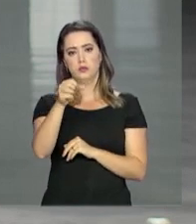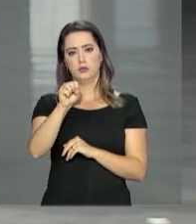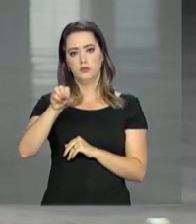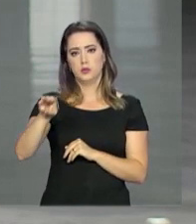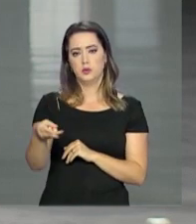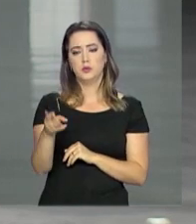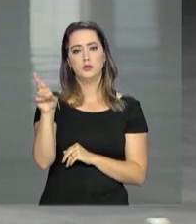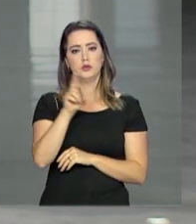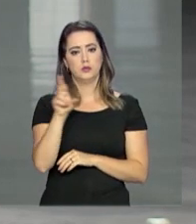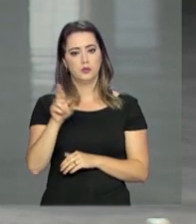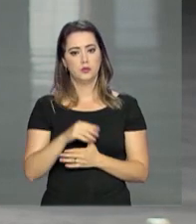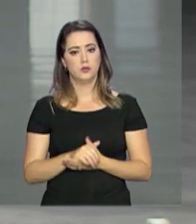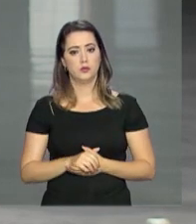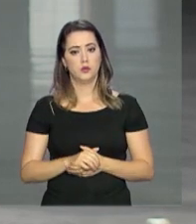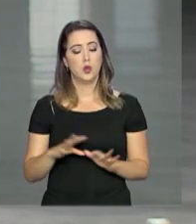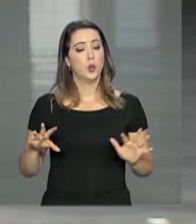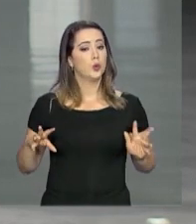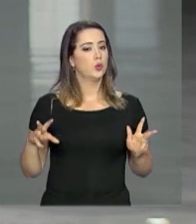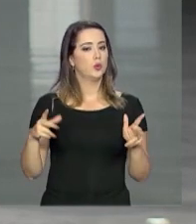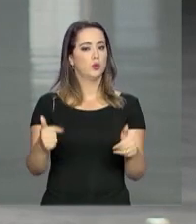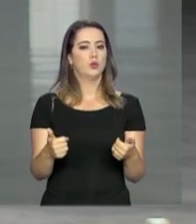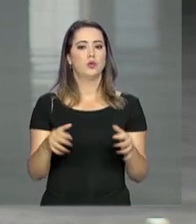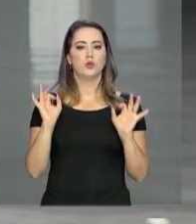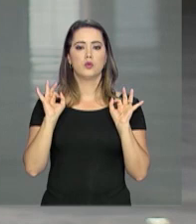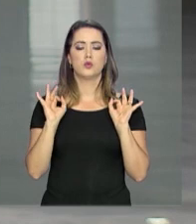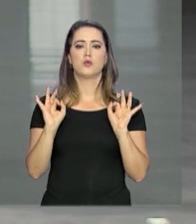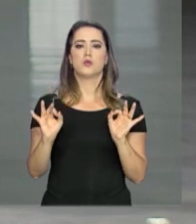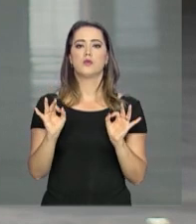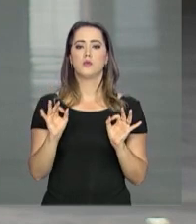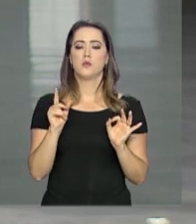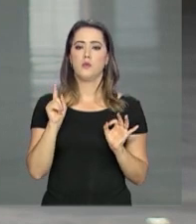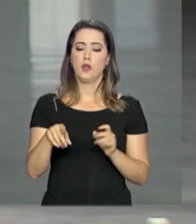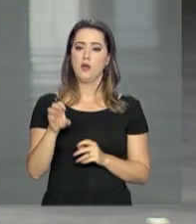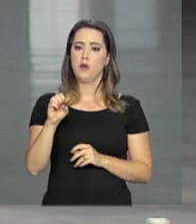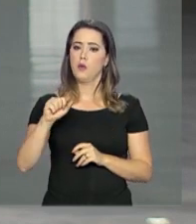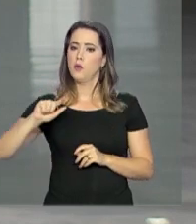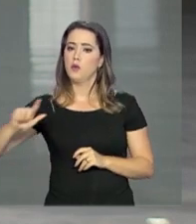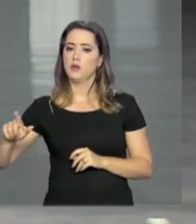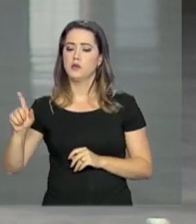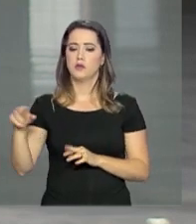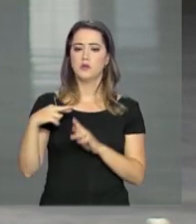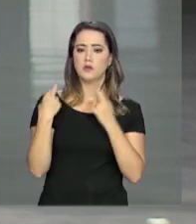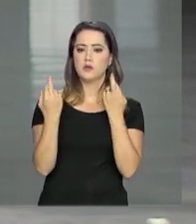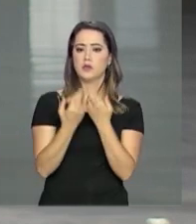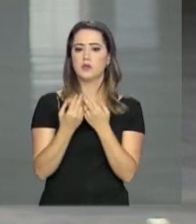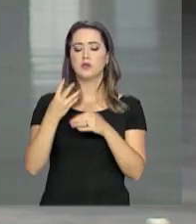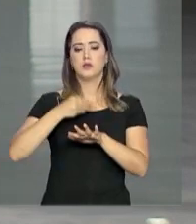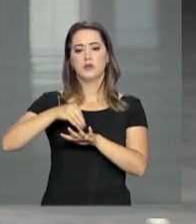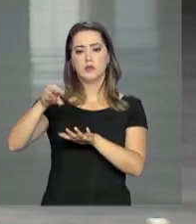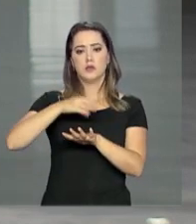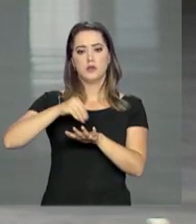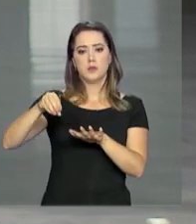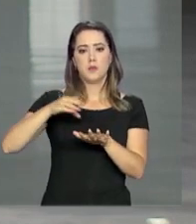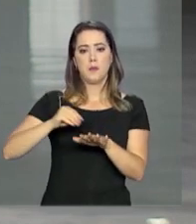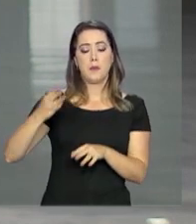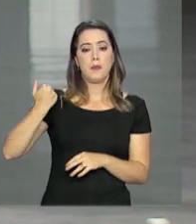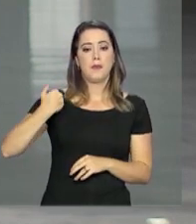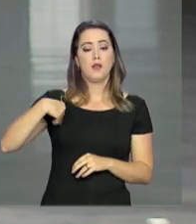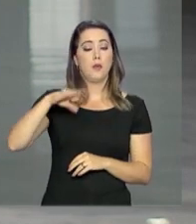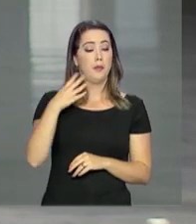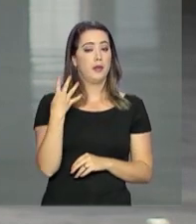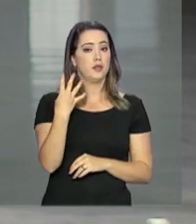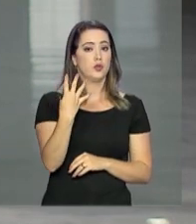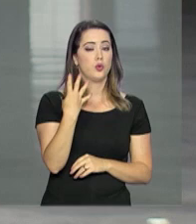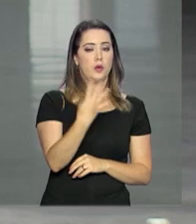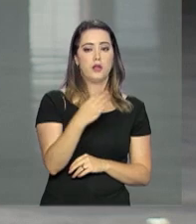bilhões reais quando totalmente implementado o e social vai reunir informações de mais de 44